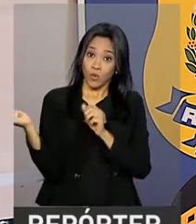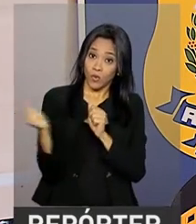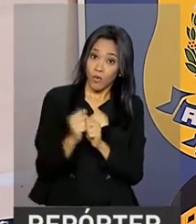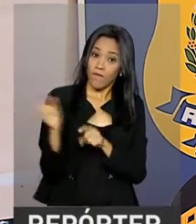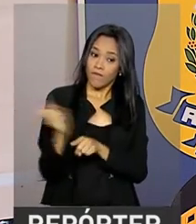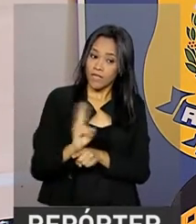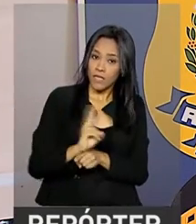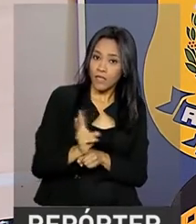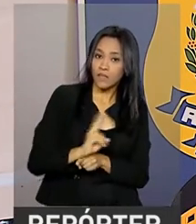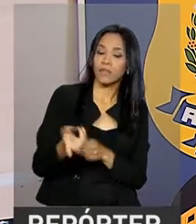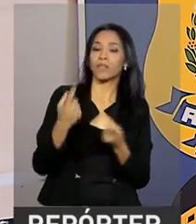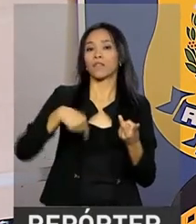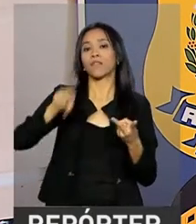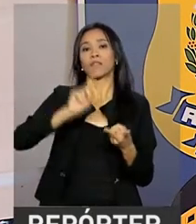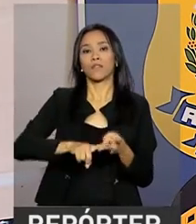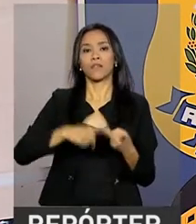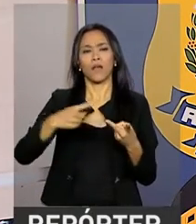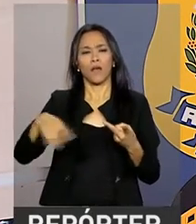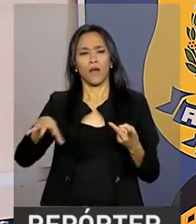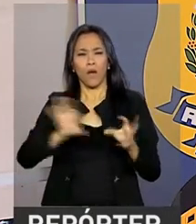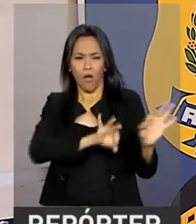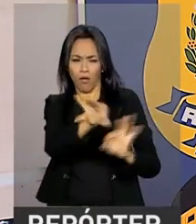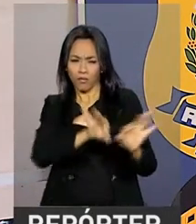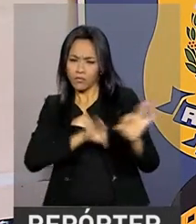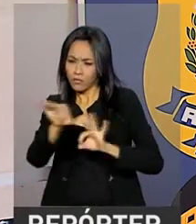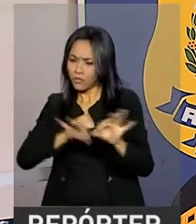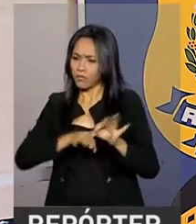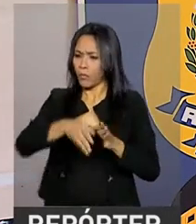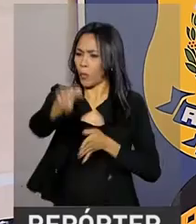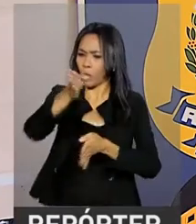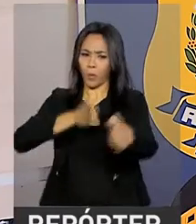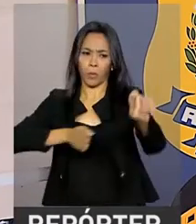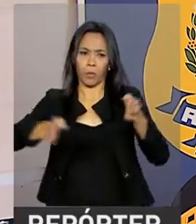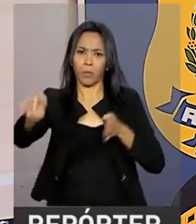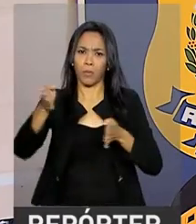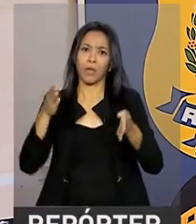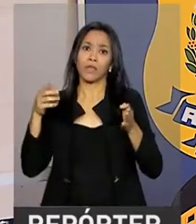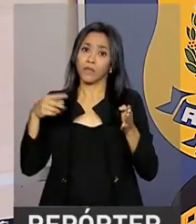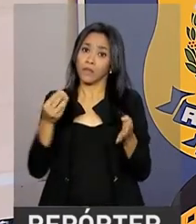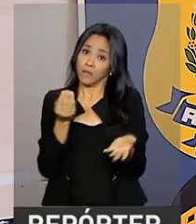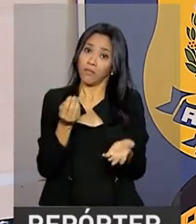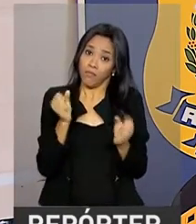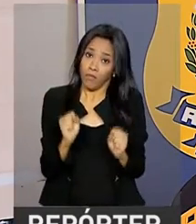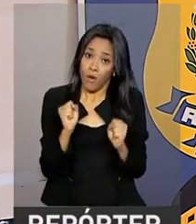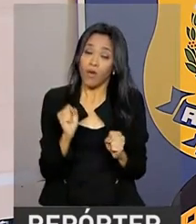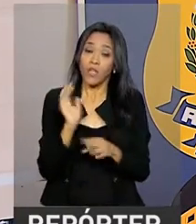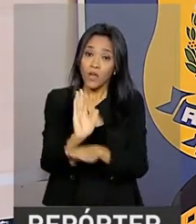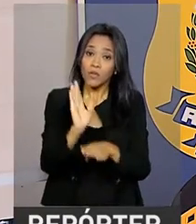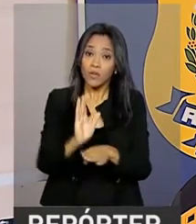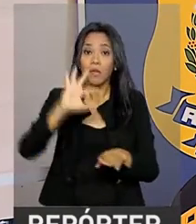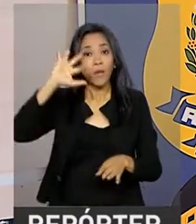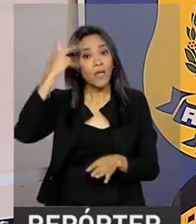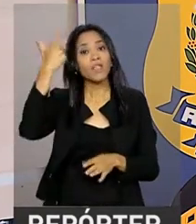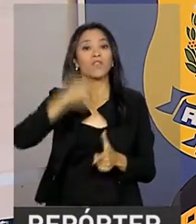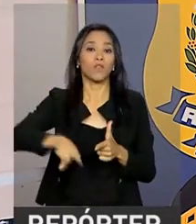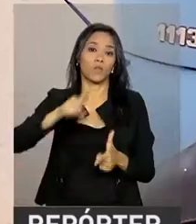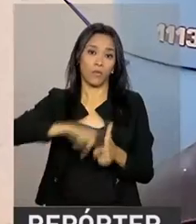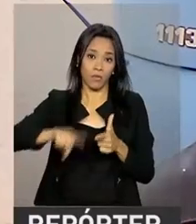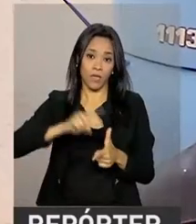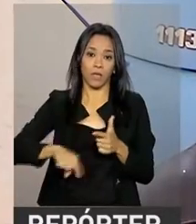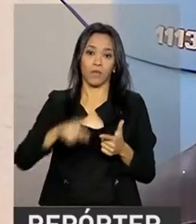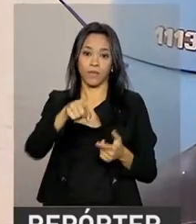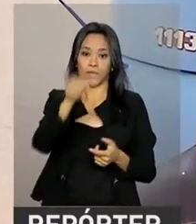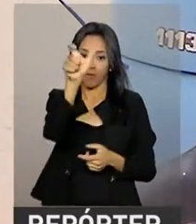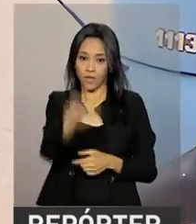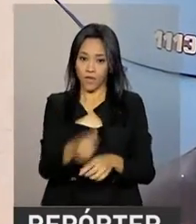fiscalização, junto com reengenharia, a gente tem aí uma tríade que pode ajudar bastante a resolver o problema da violência no trânsito. E